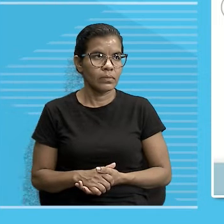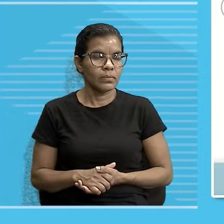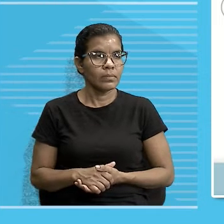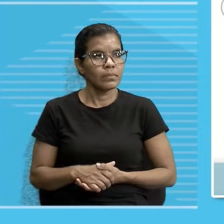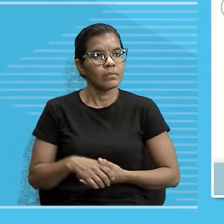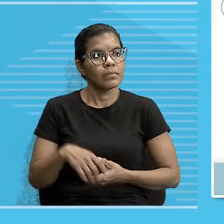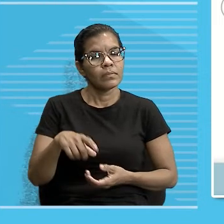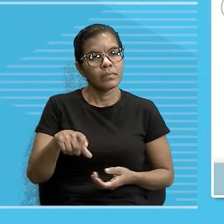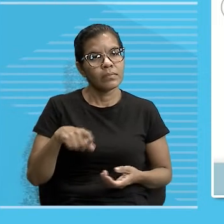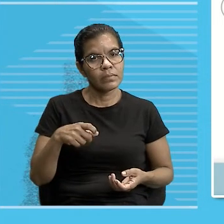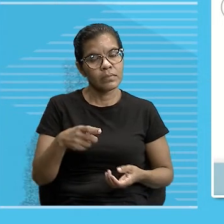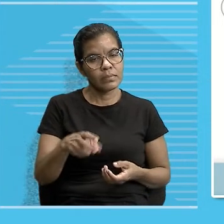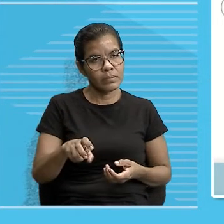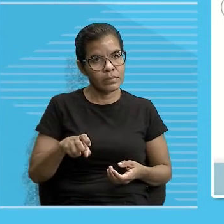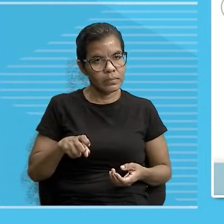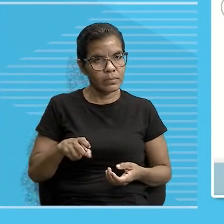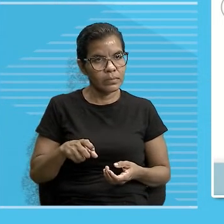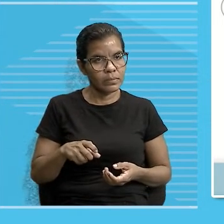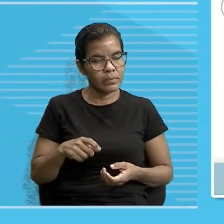5x